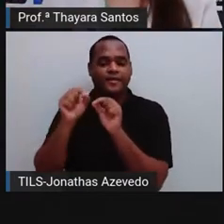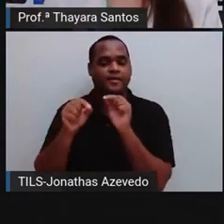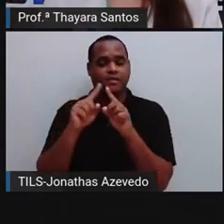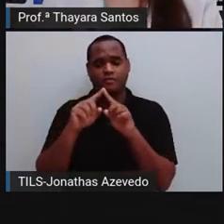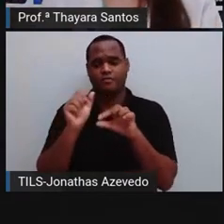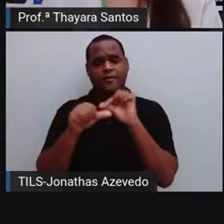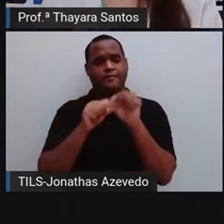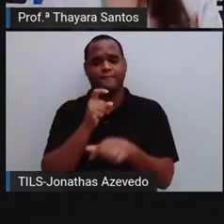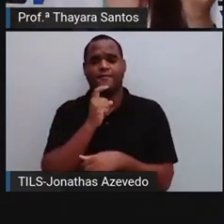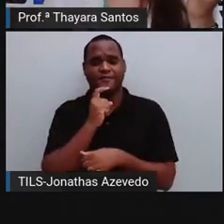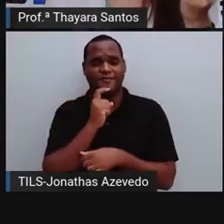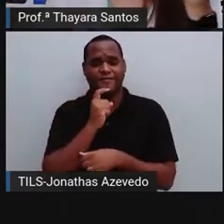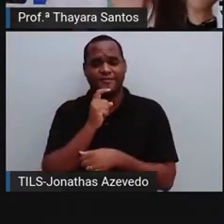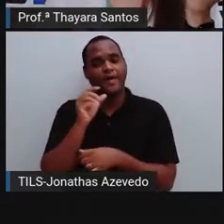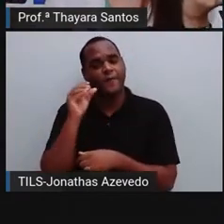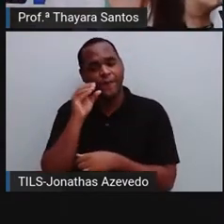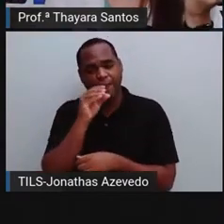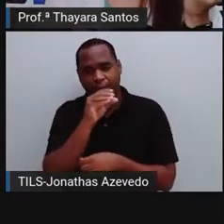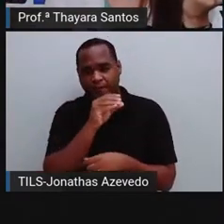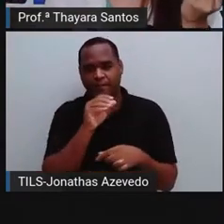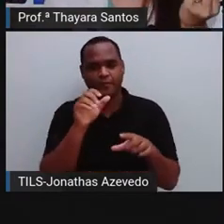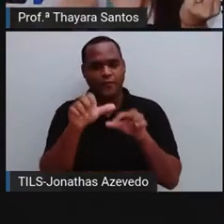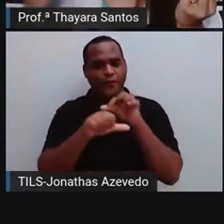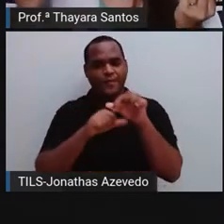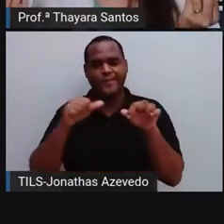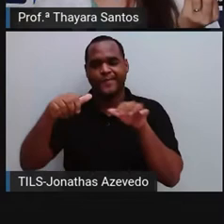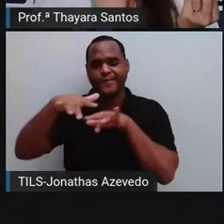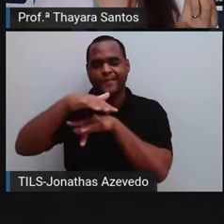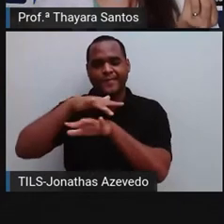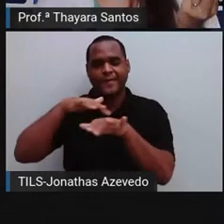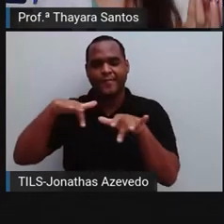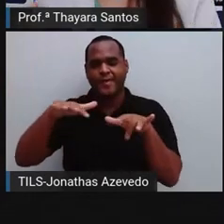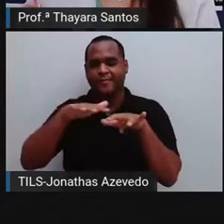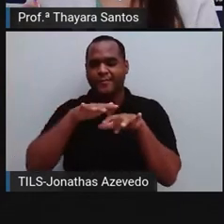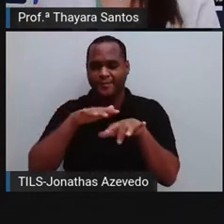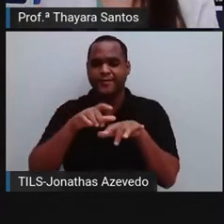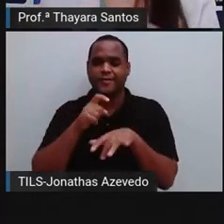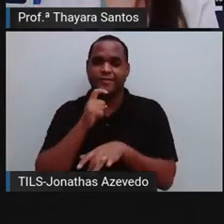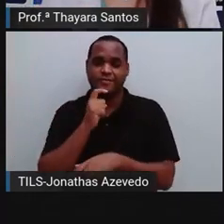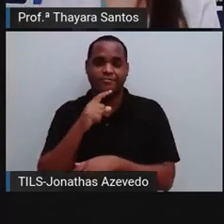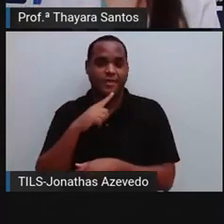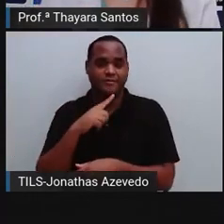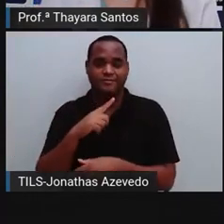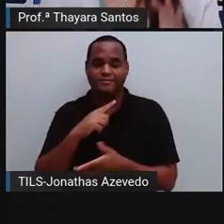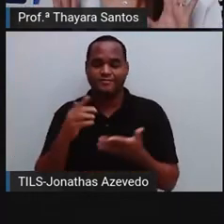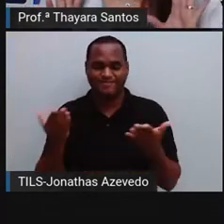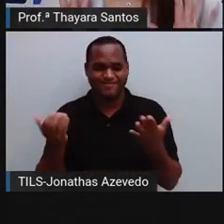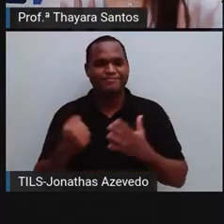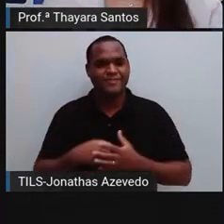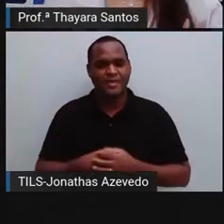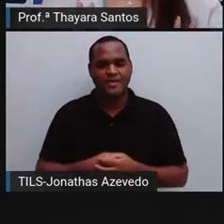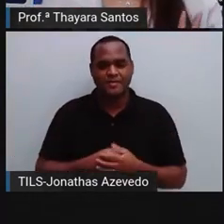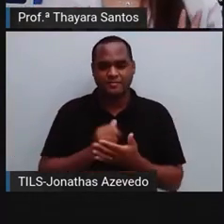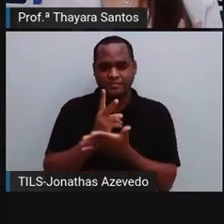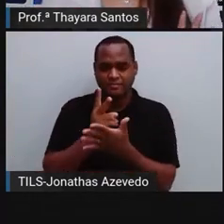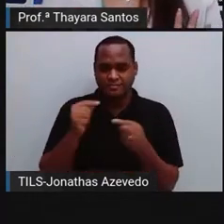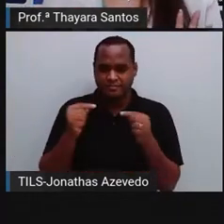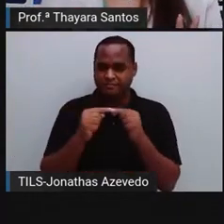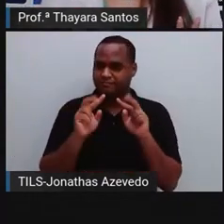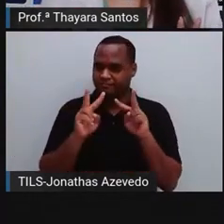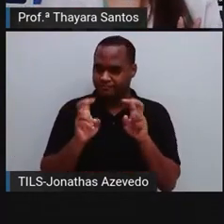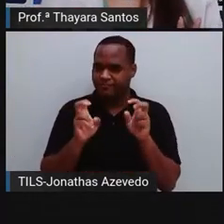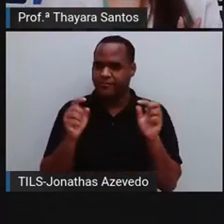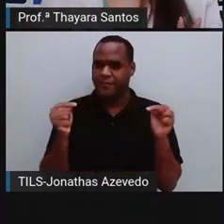calor com o ambiente, né? Ele passou toda aquela energia que ele tinha para o ambiente que tinha menos energia. Então, sempre é nesse sentido